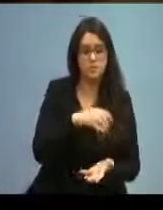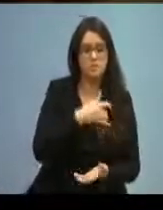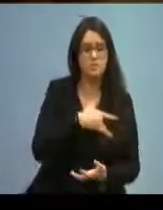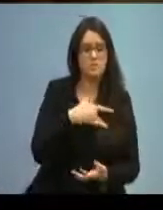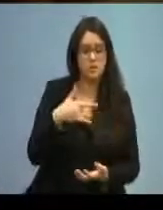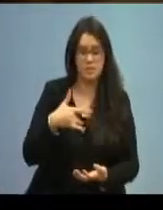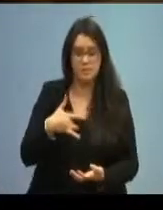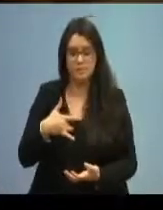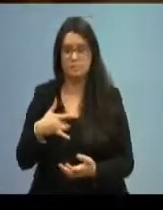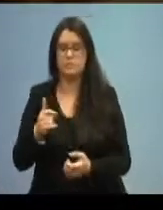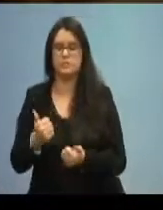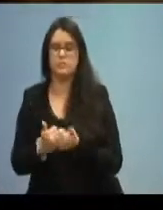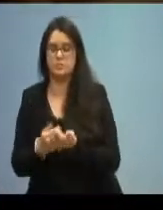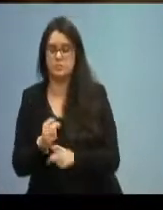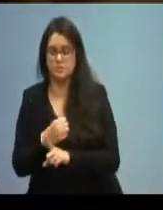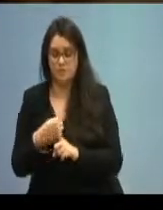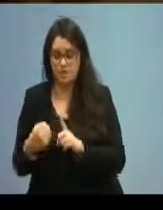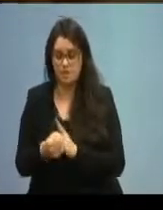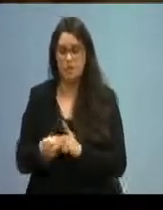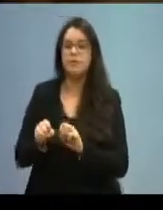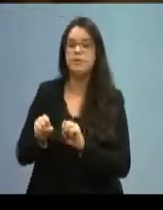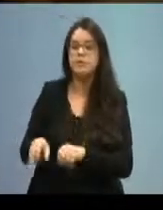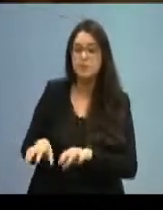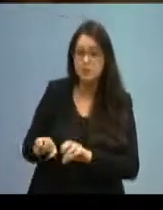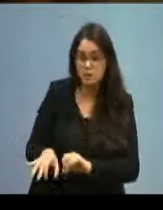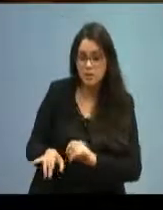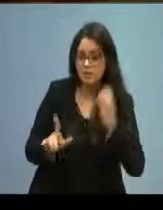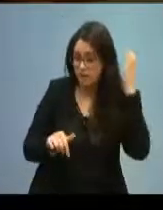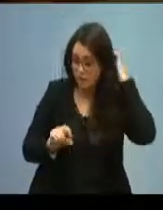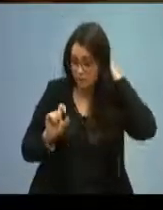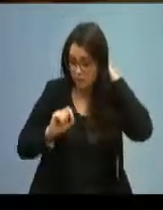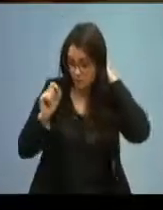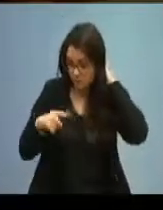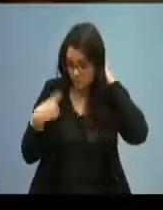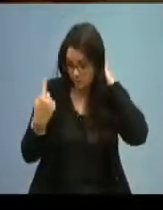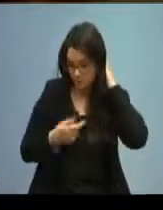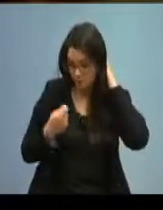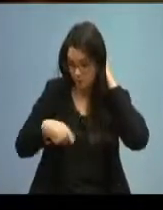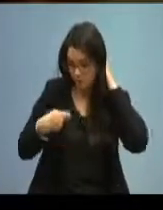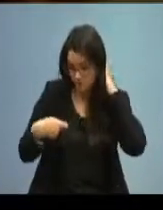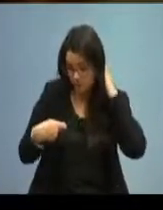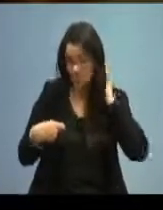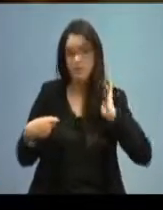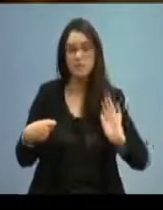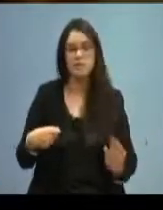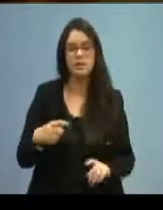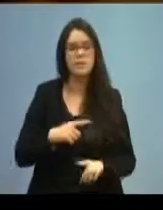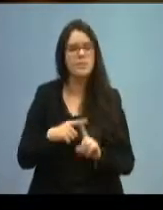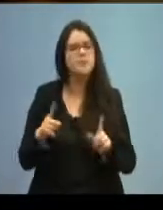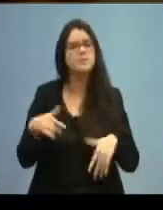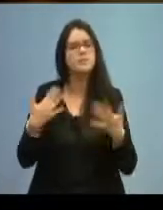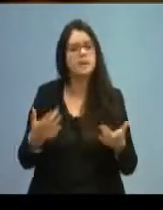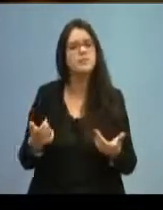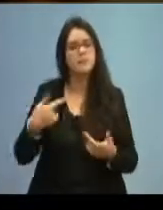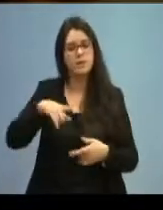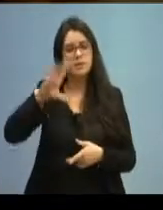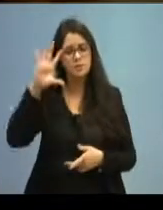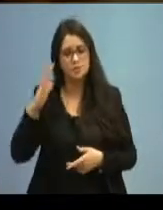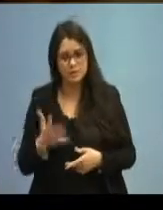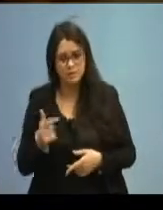social, educação. Então, é disso que a gente precisa. Só que quem vai botar a mão nisso? Isso vai